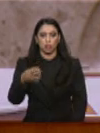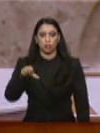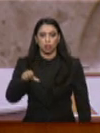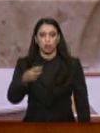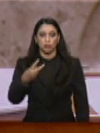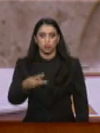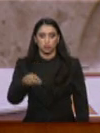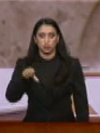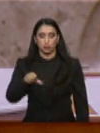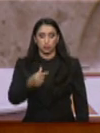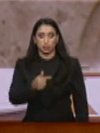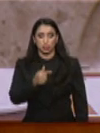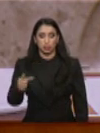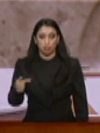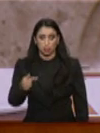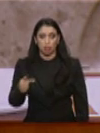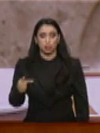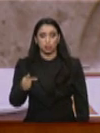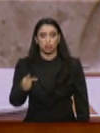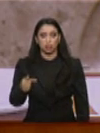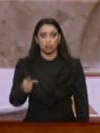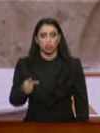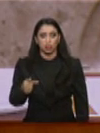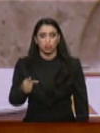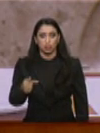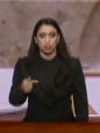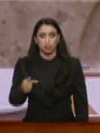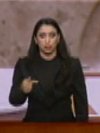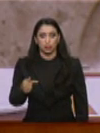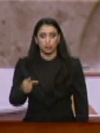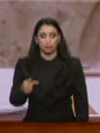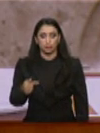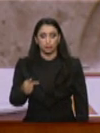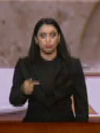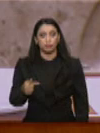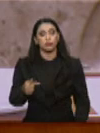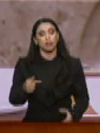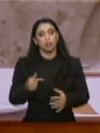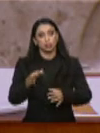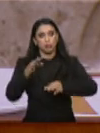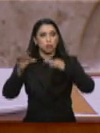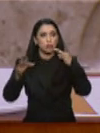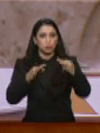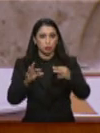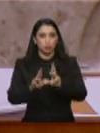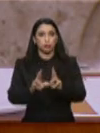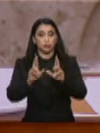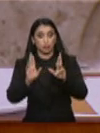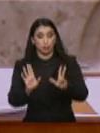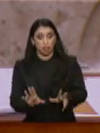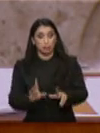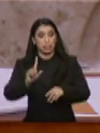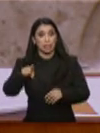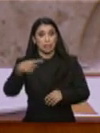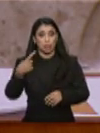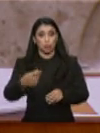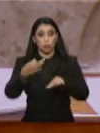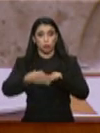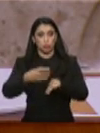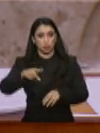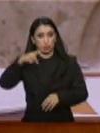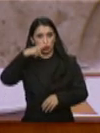949-297, a solução foi diversa no sentido de que, após o ministro Edson